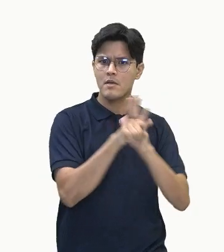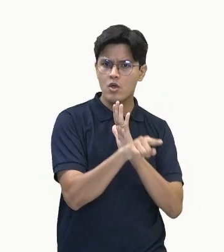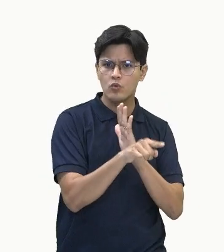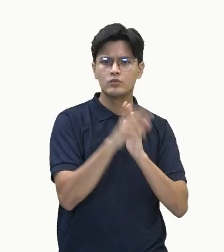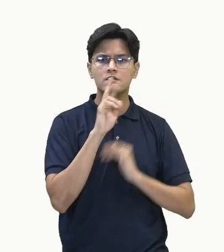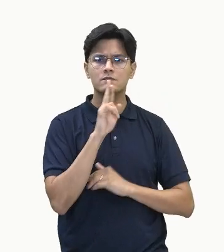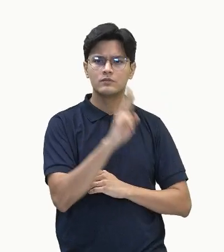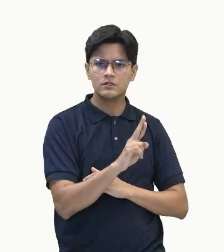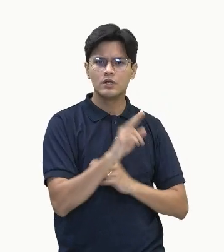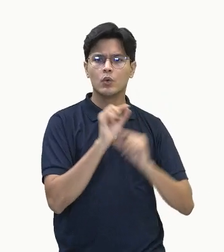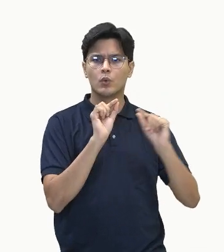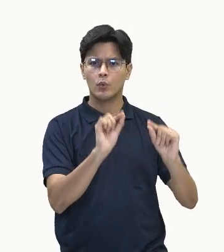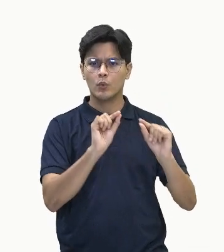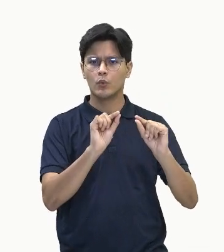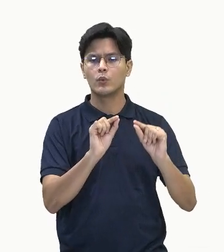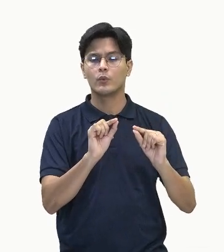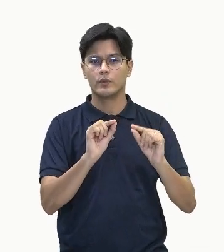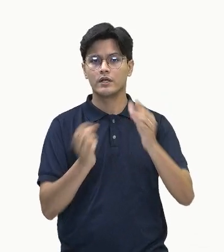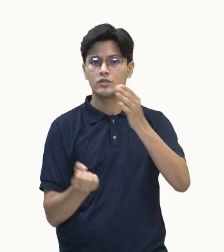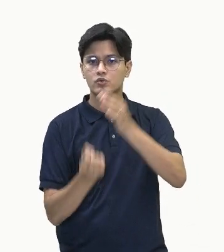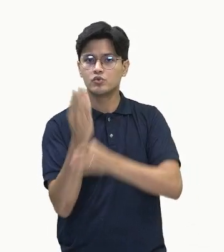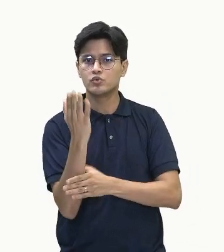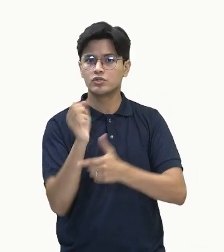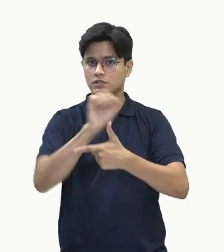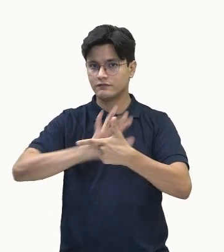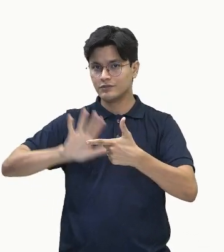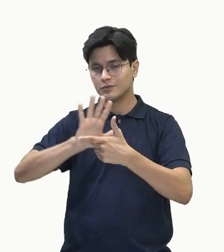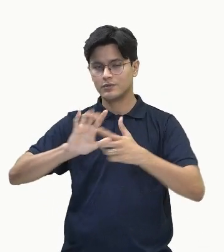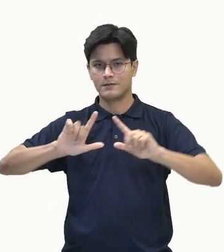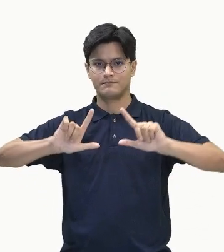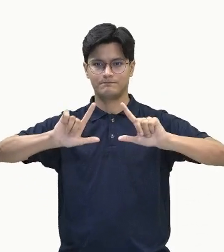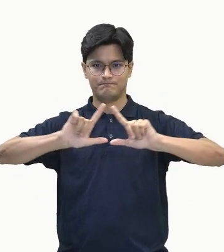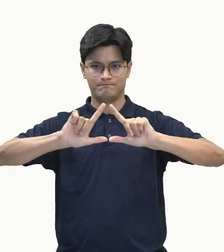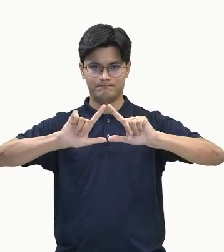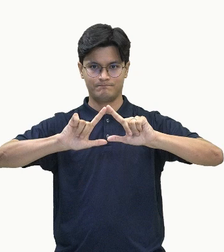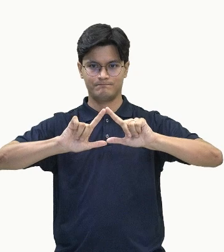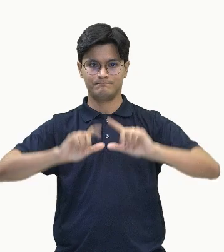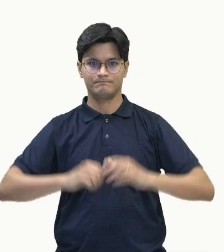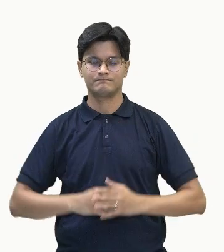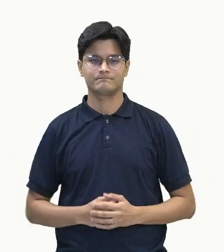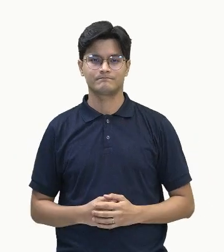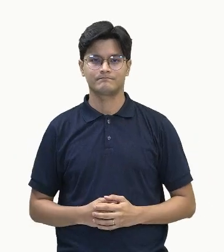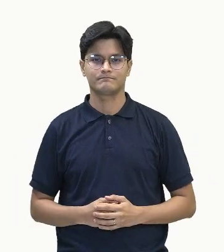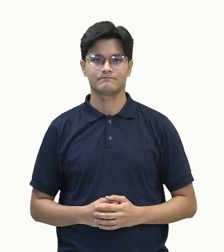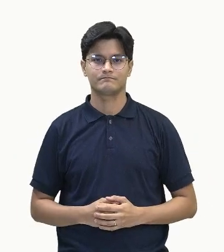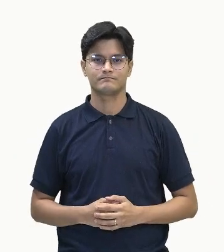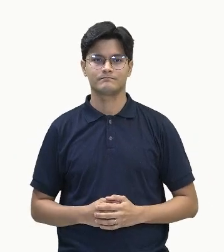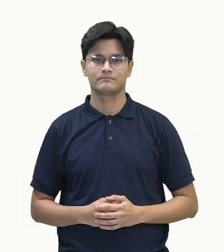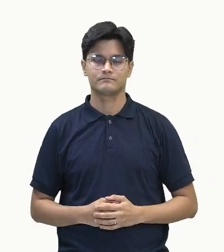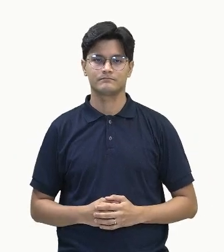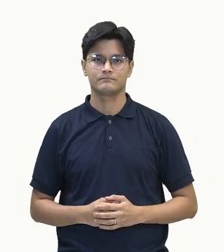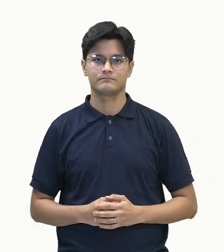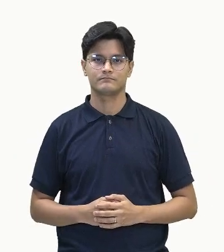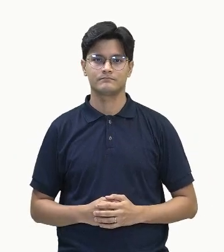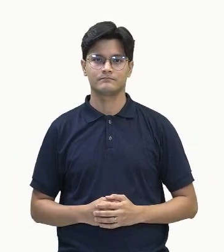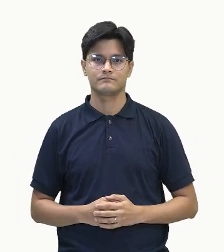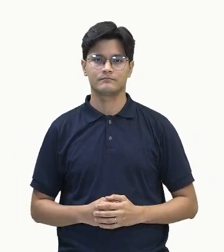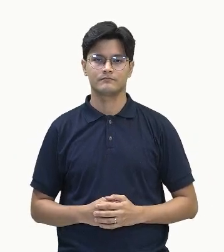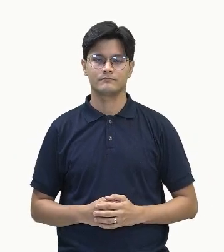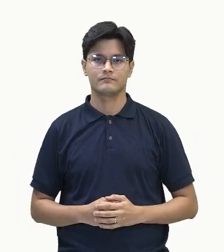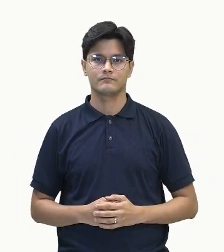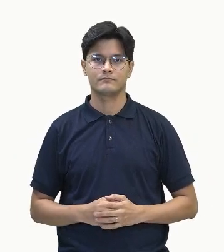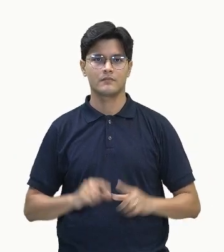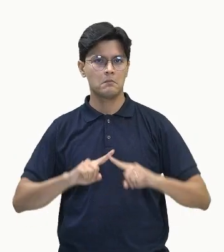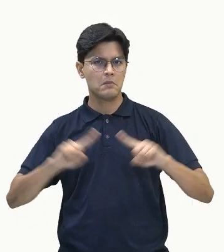tá? A figura formada é um triângulo. Na verdade, pessoal, nem precisava de todo